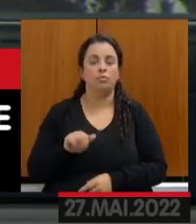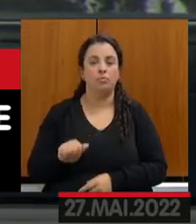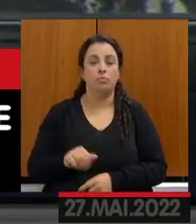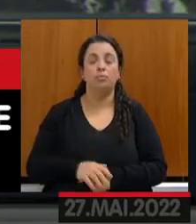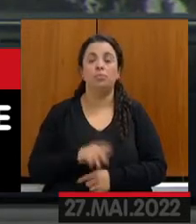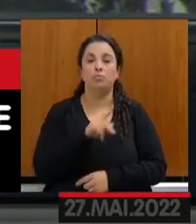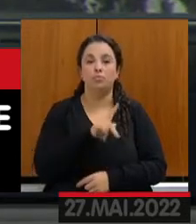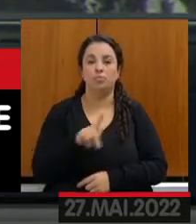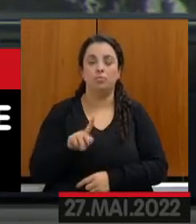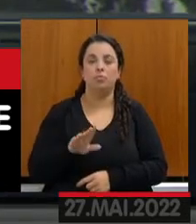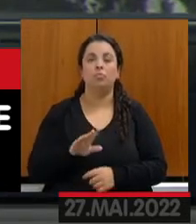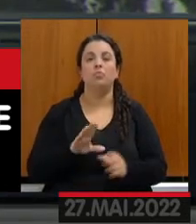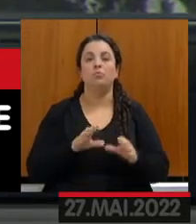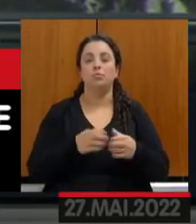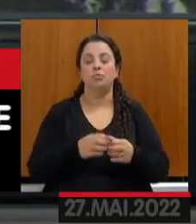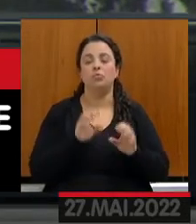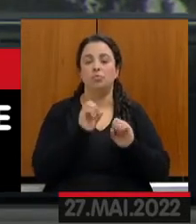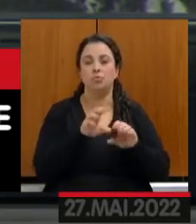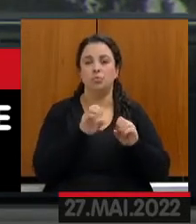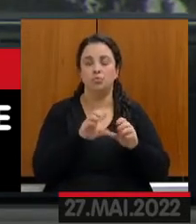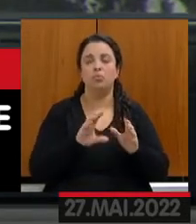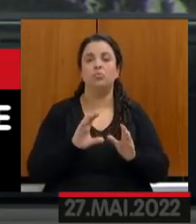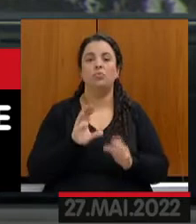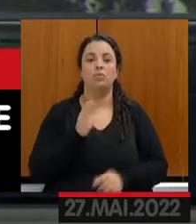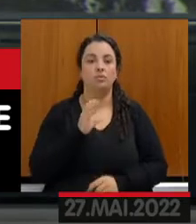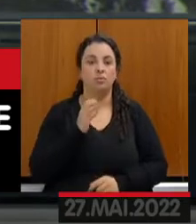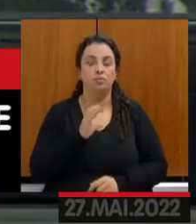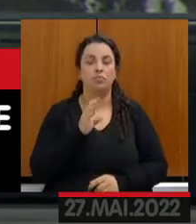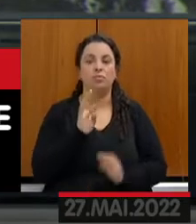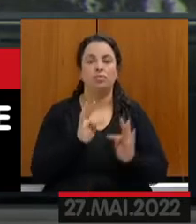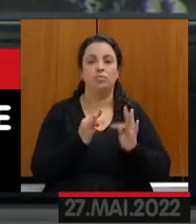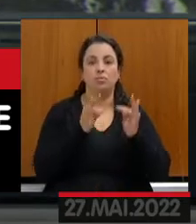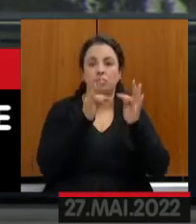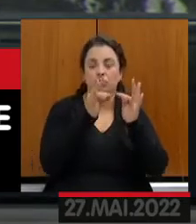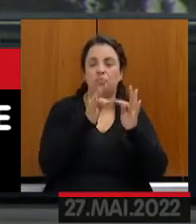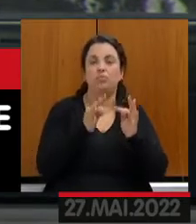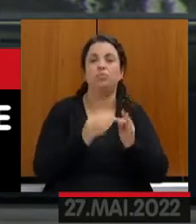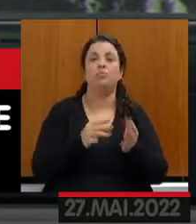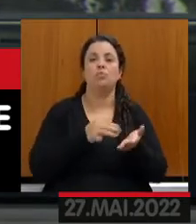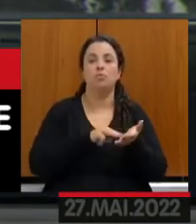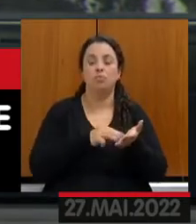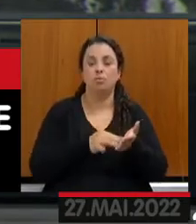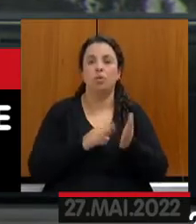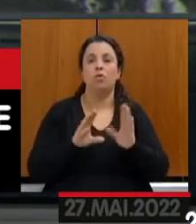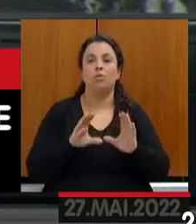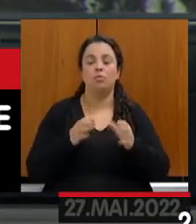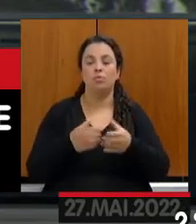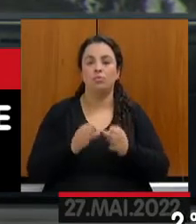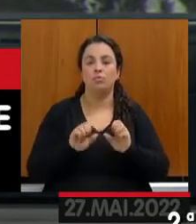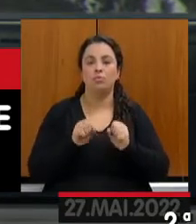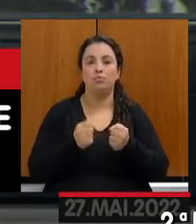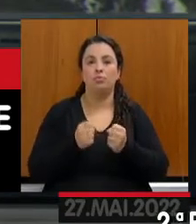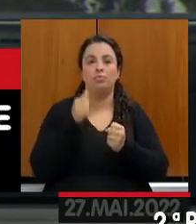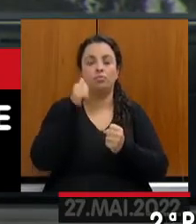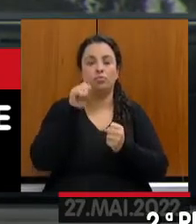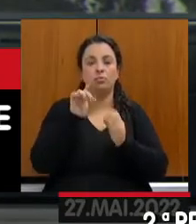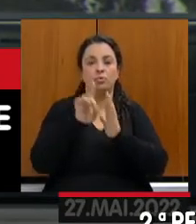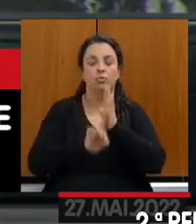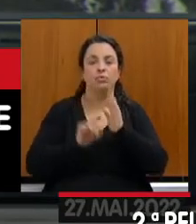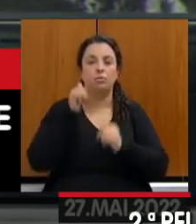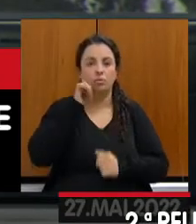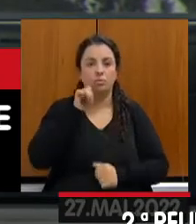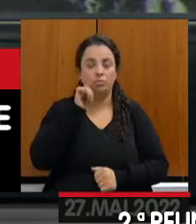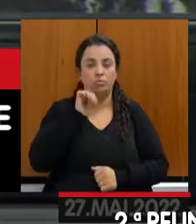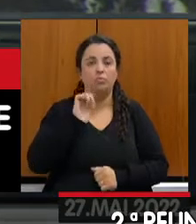de Educação Ciência e Tecnologia e membro da comissão de defesa dos direitos da mulher da Assembleia Legislativa do Estado de Minas Gerais deputada